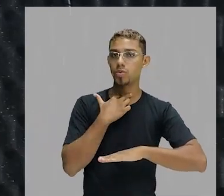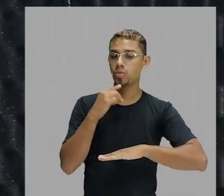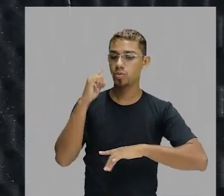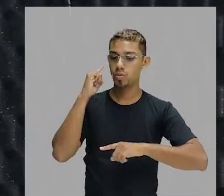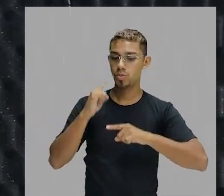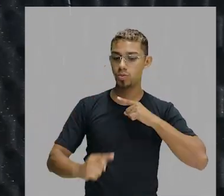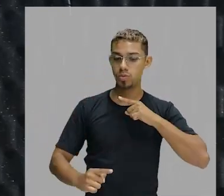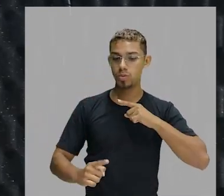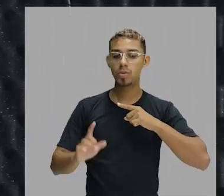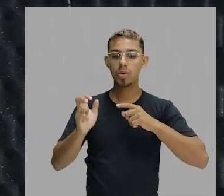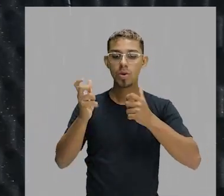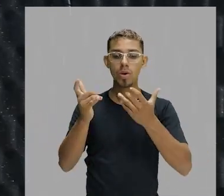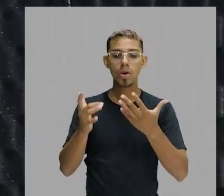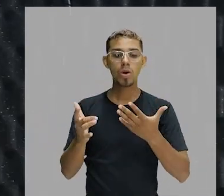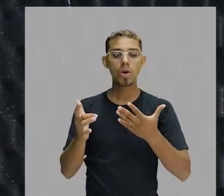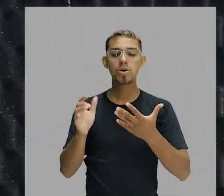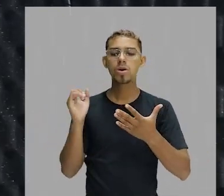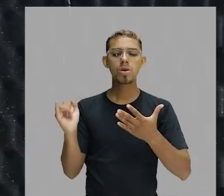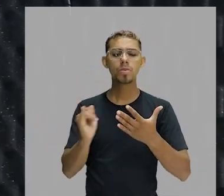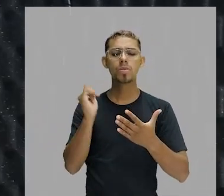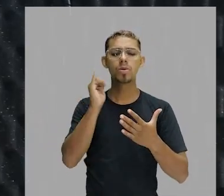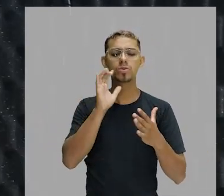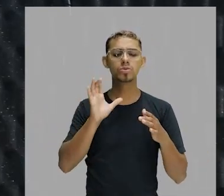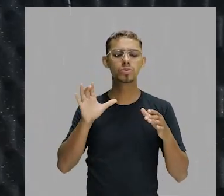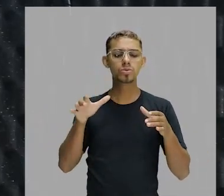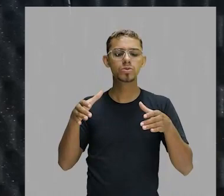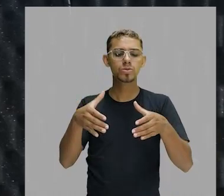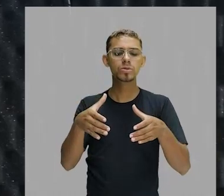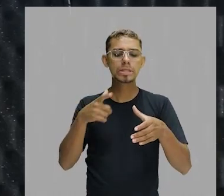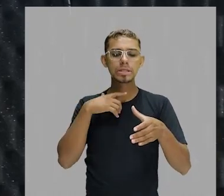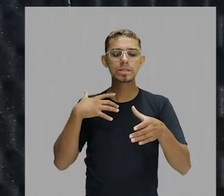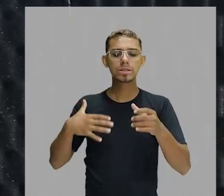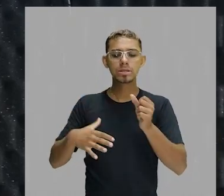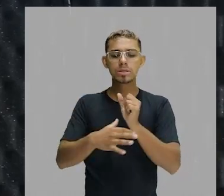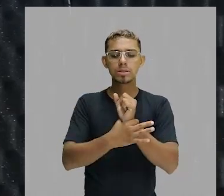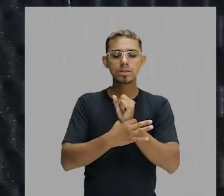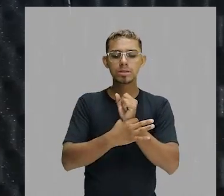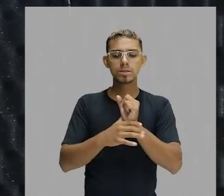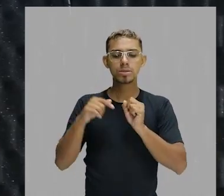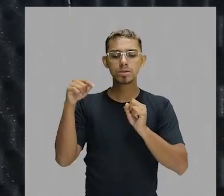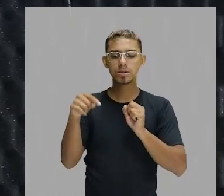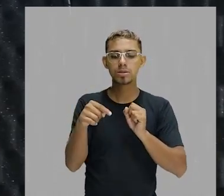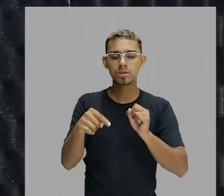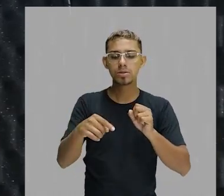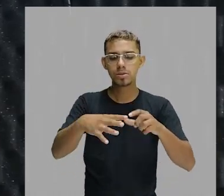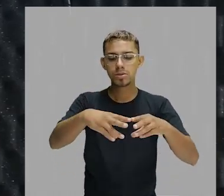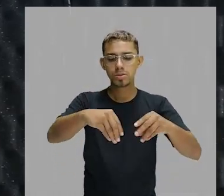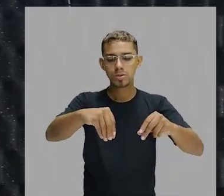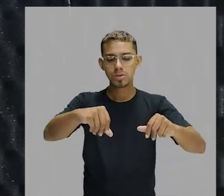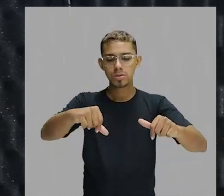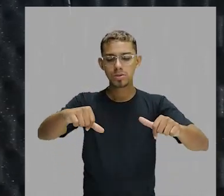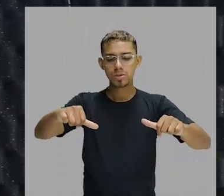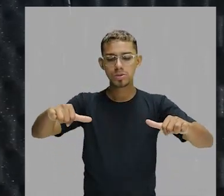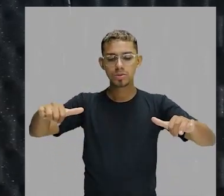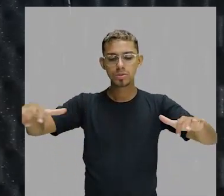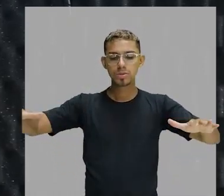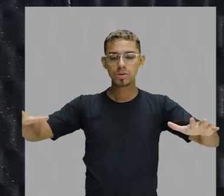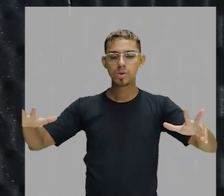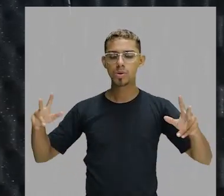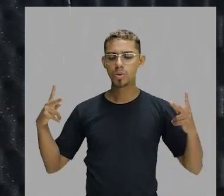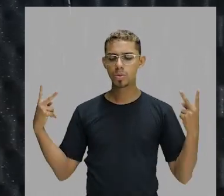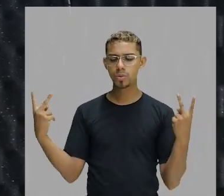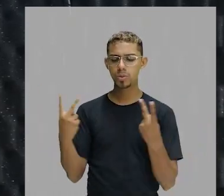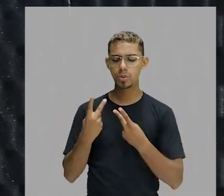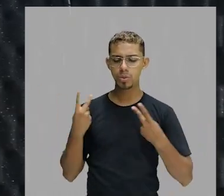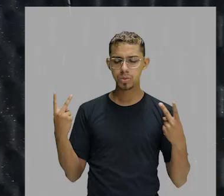Ela tem um papel importante de segurar, galera, principalmente a areia, né? da erosão eólica, ou seja, que o vento não